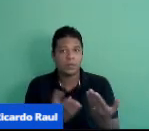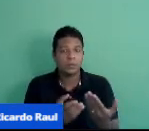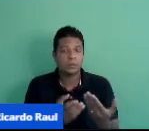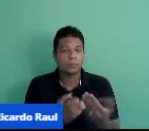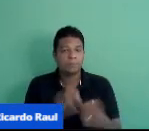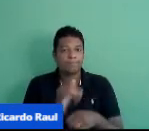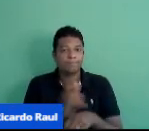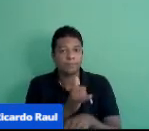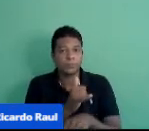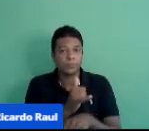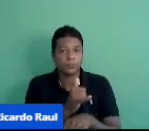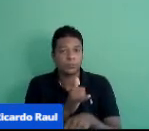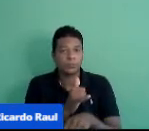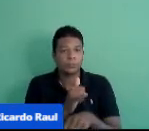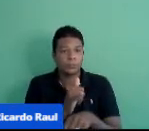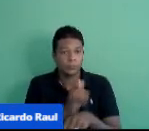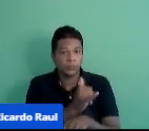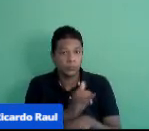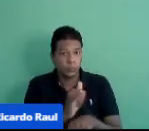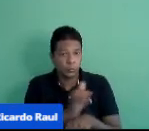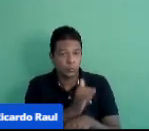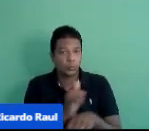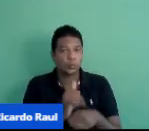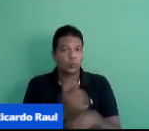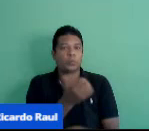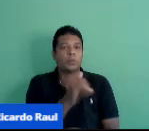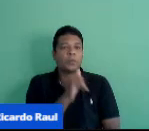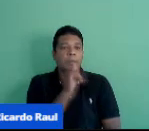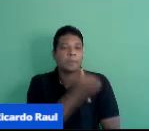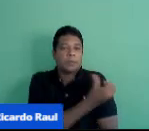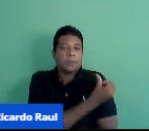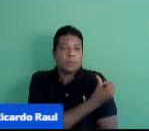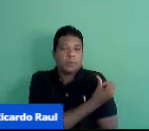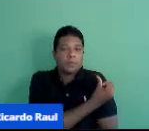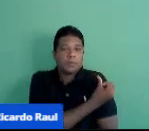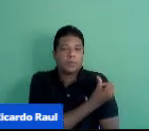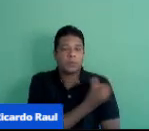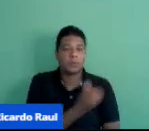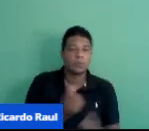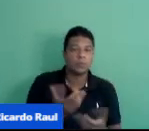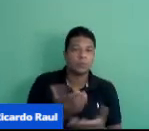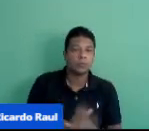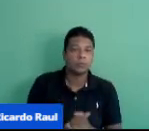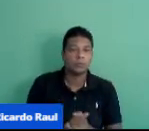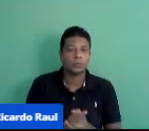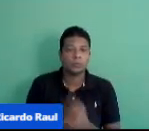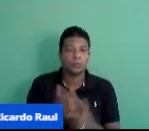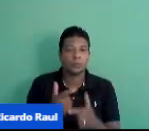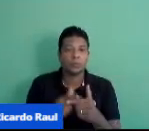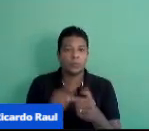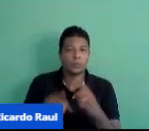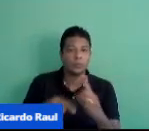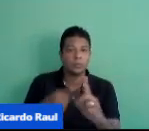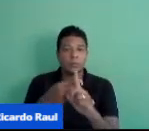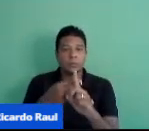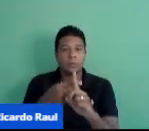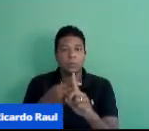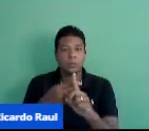tentando interpretar mesmo. No sexto ano, né, que tinha alguns problemas de adição, subtração,